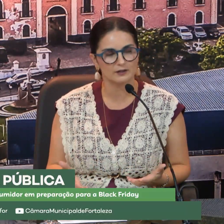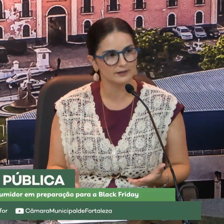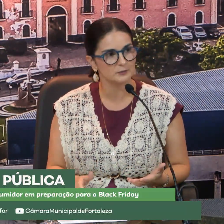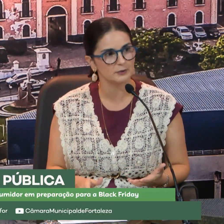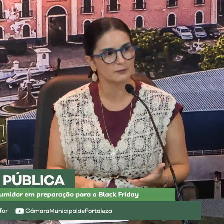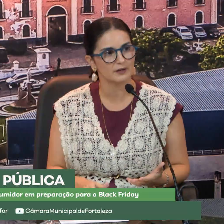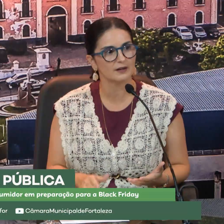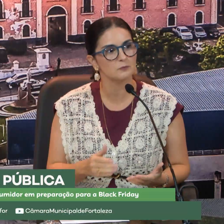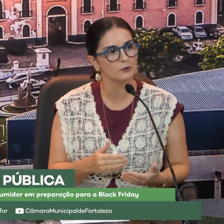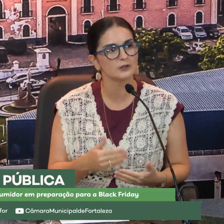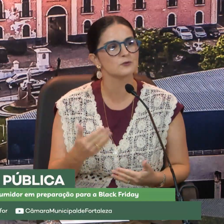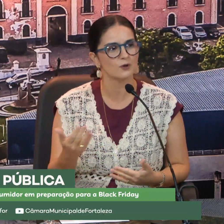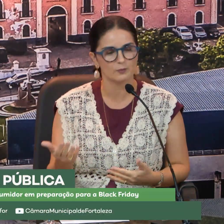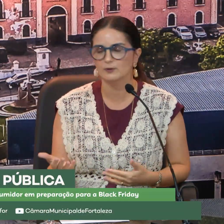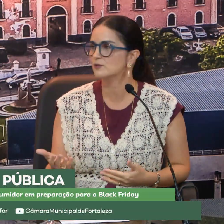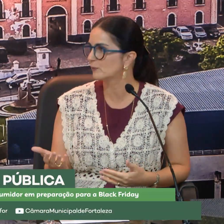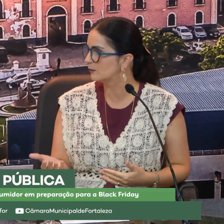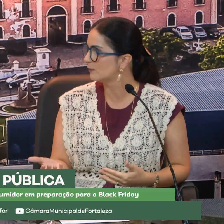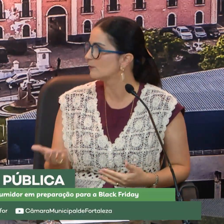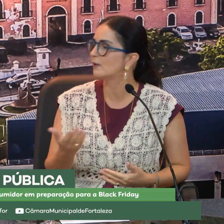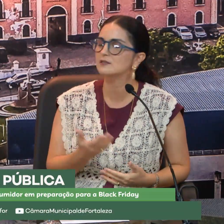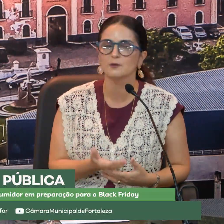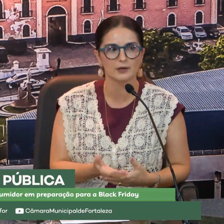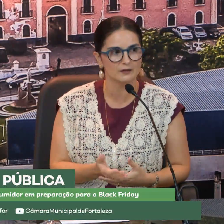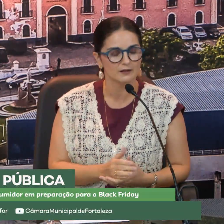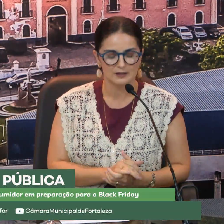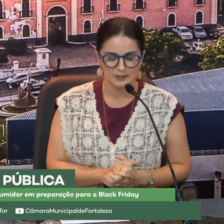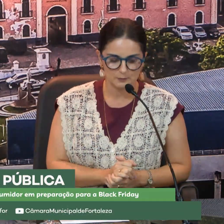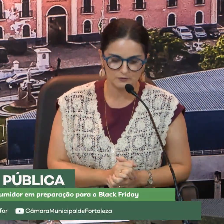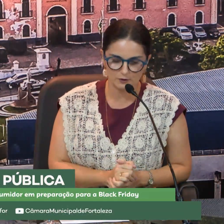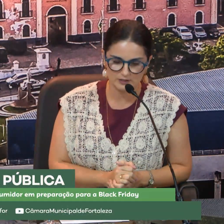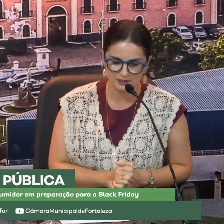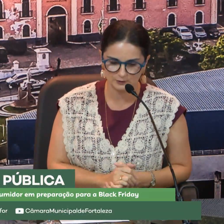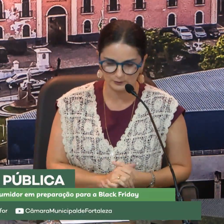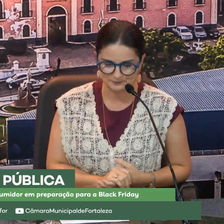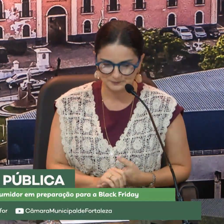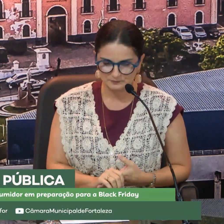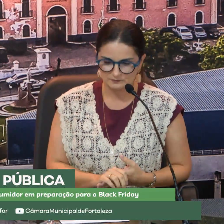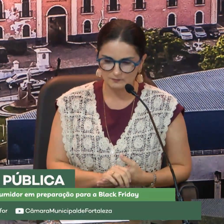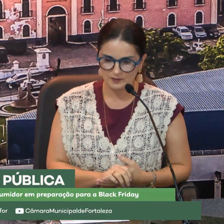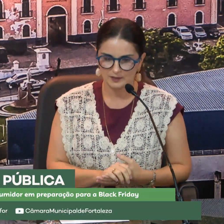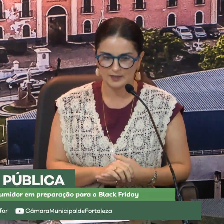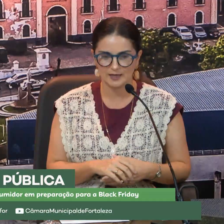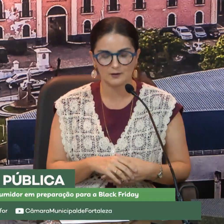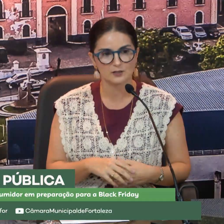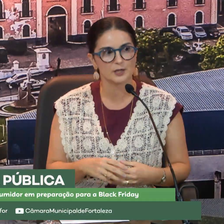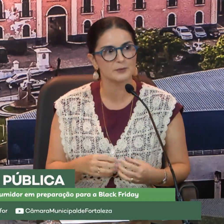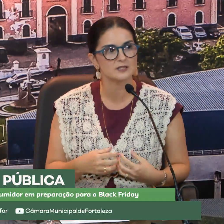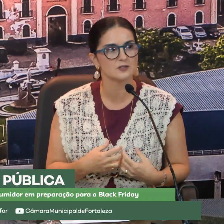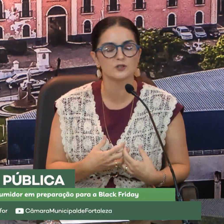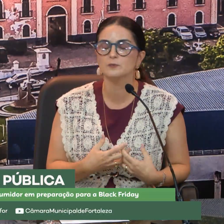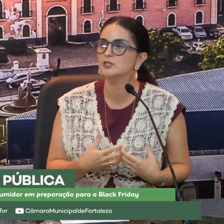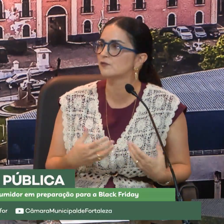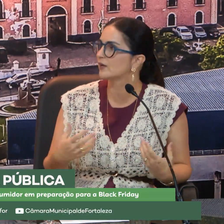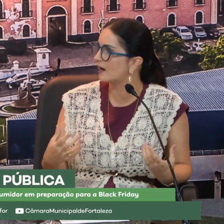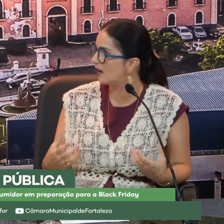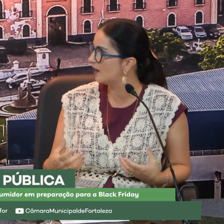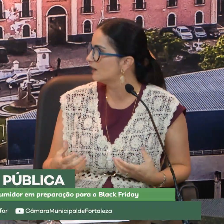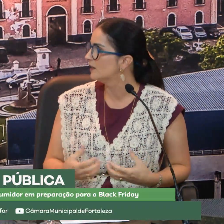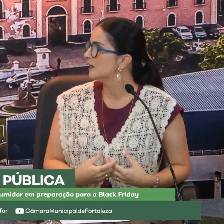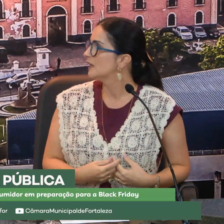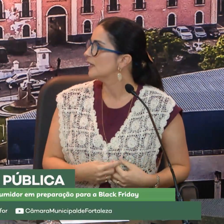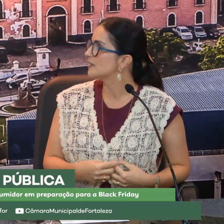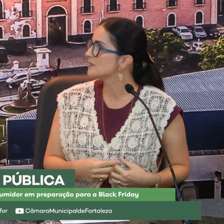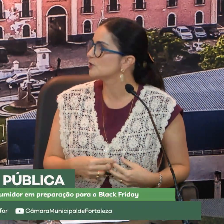feita com equilíbrio, ela é boa não só para o consumidor, mas também para o fornecedor. Acho que é preciso